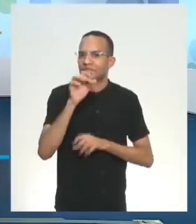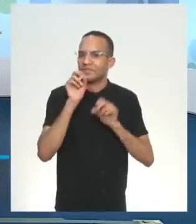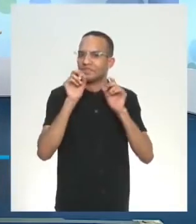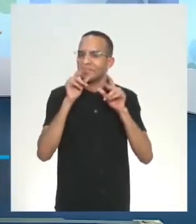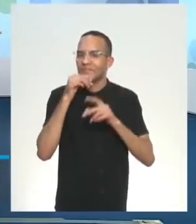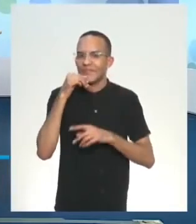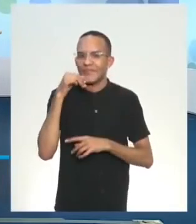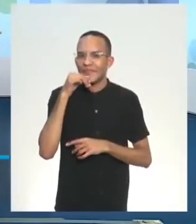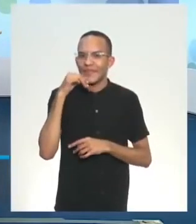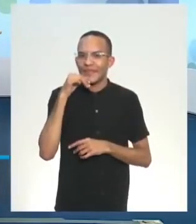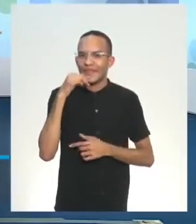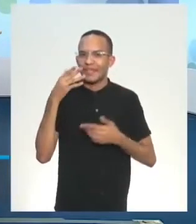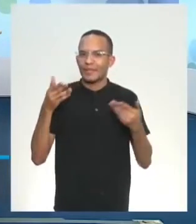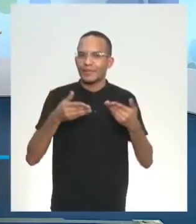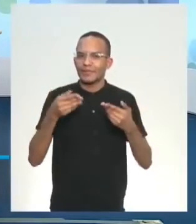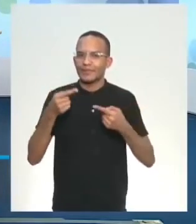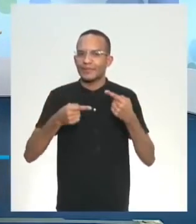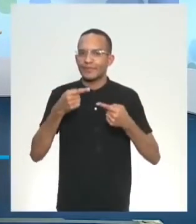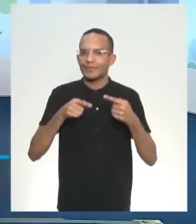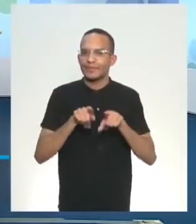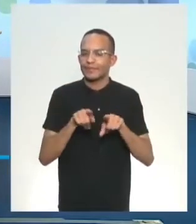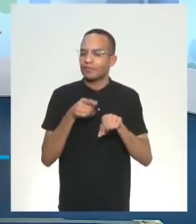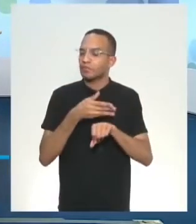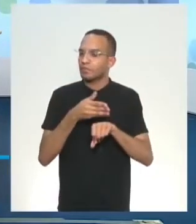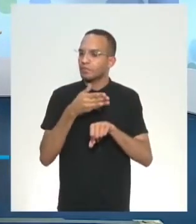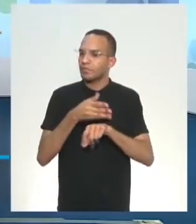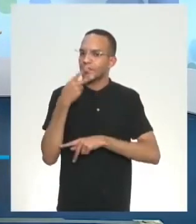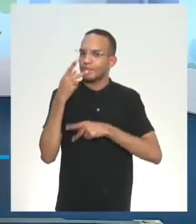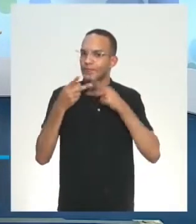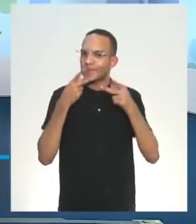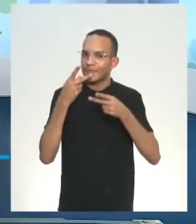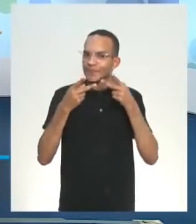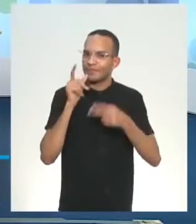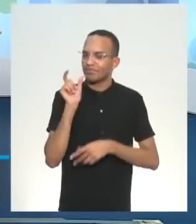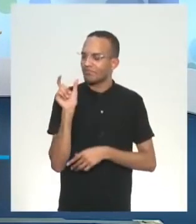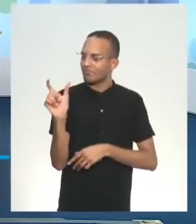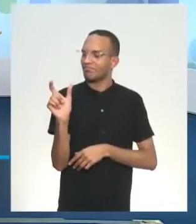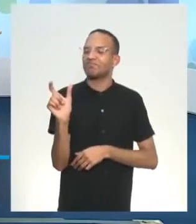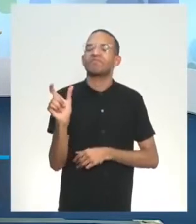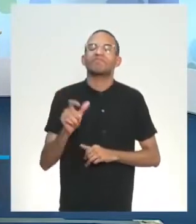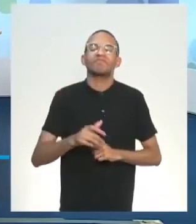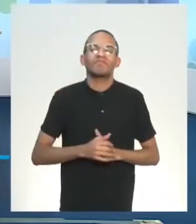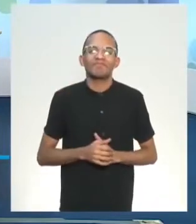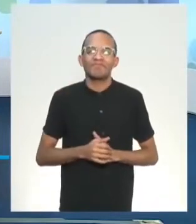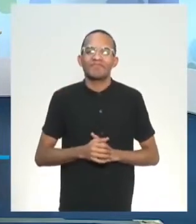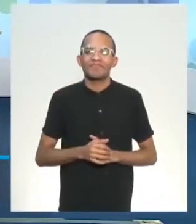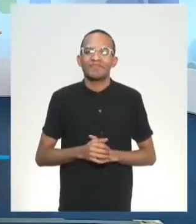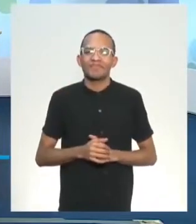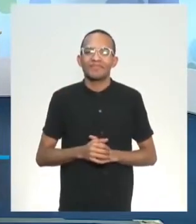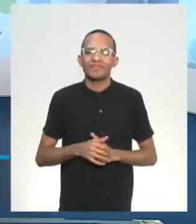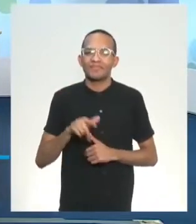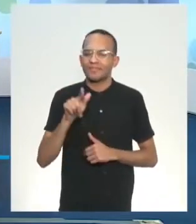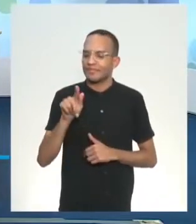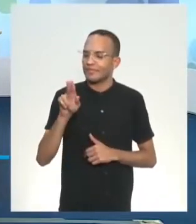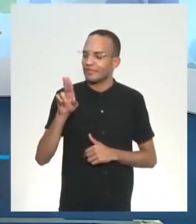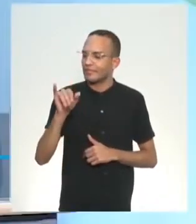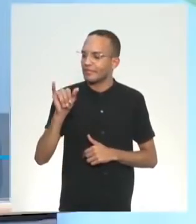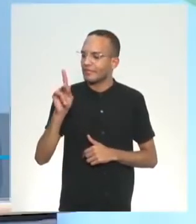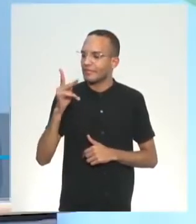Para a gente chegar nessa discussão aí. E treinar minha dicção também, né? Para eu falar essa palavra aqui. Vamos lá. O